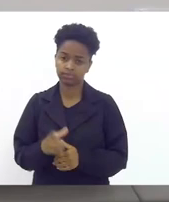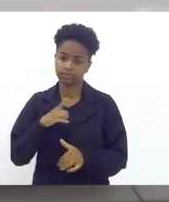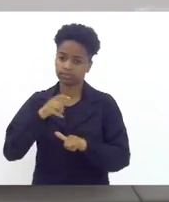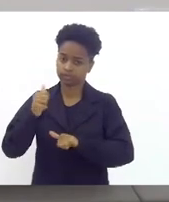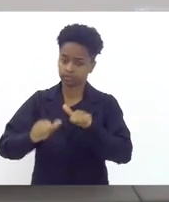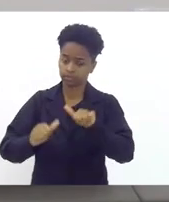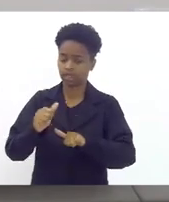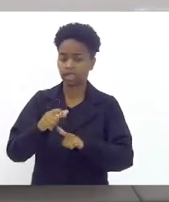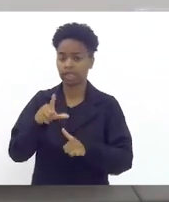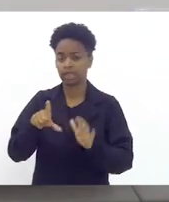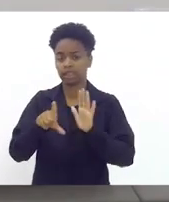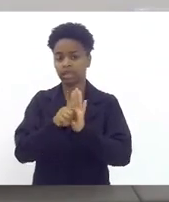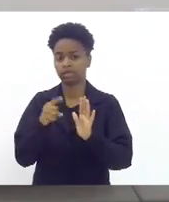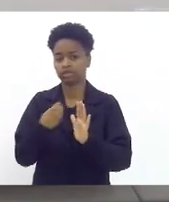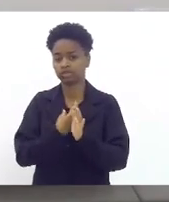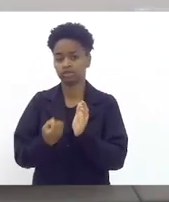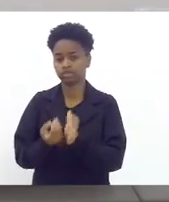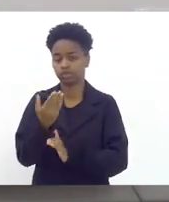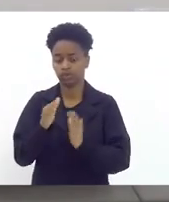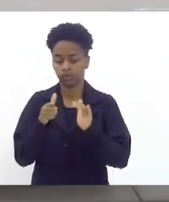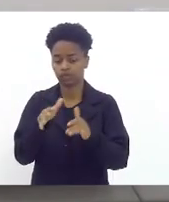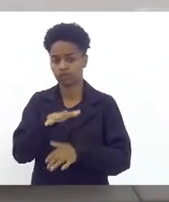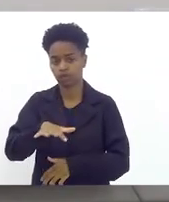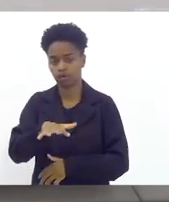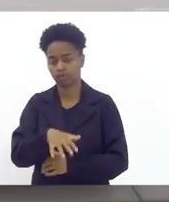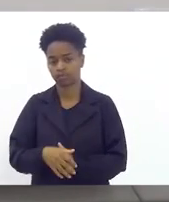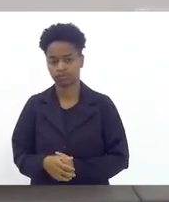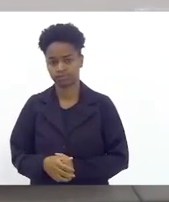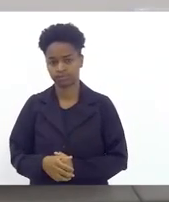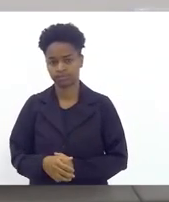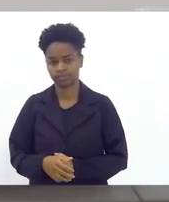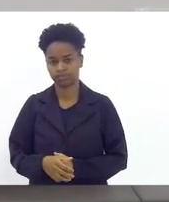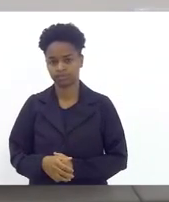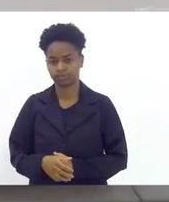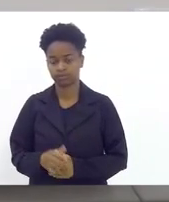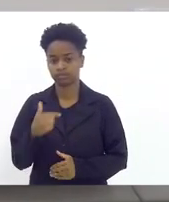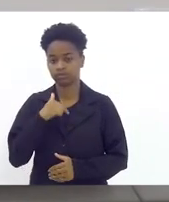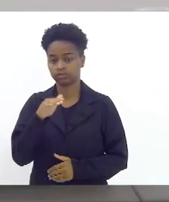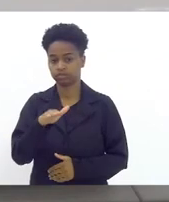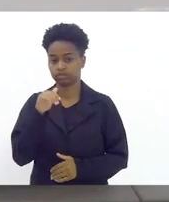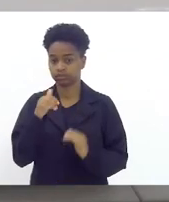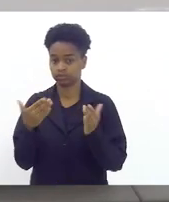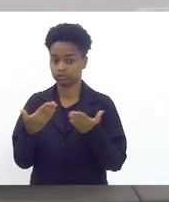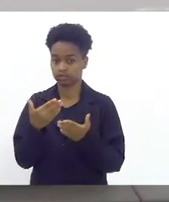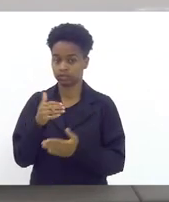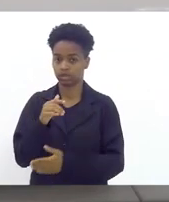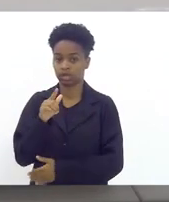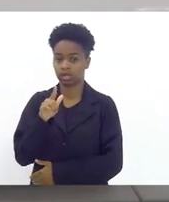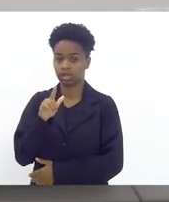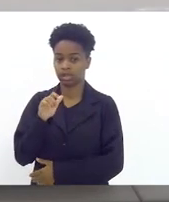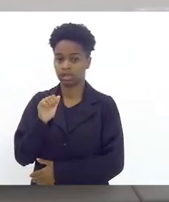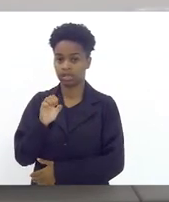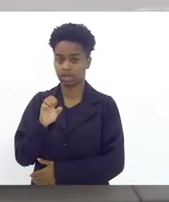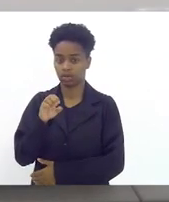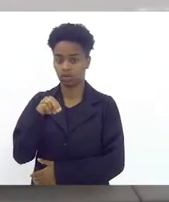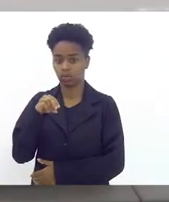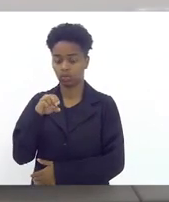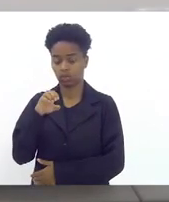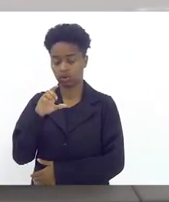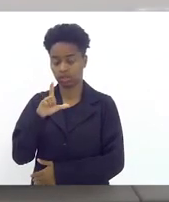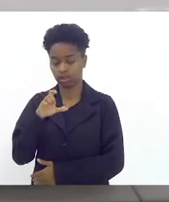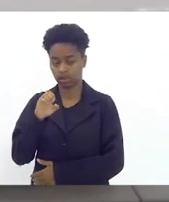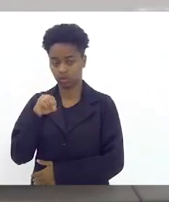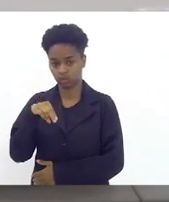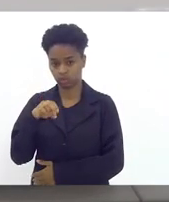lei que a gente fez especificamente para esse ponto é chama então a Leonor Ribas a última escrita